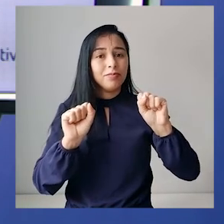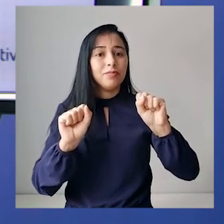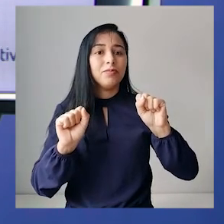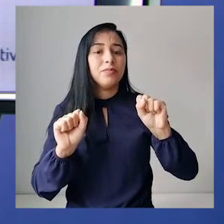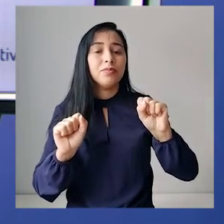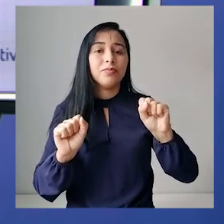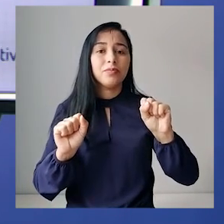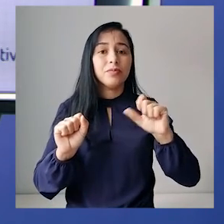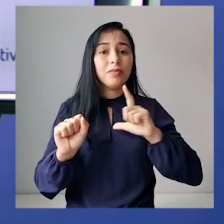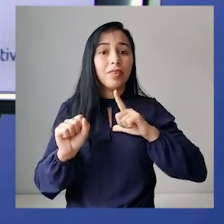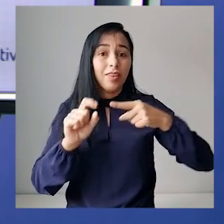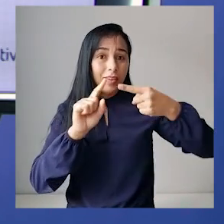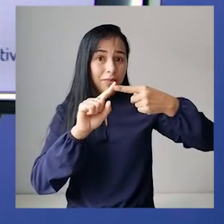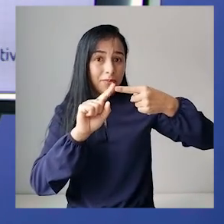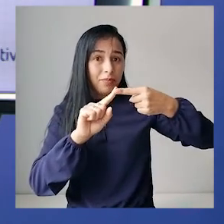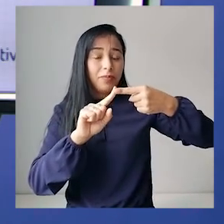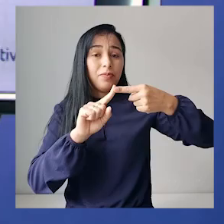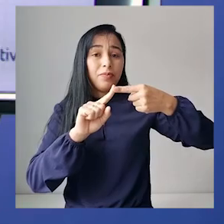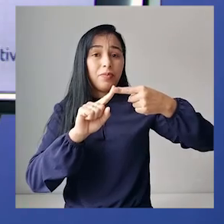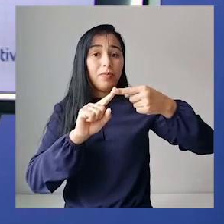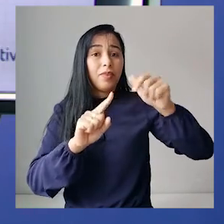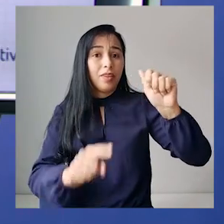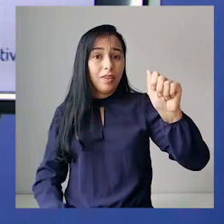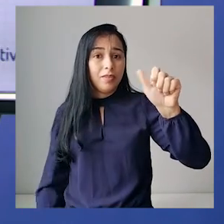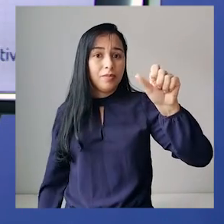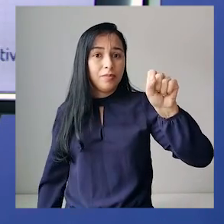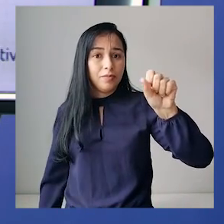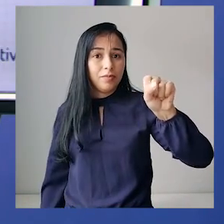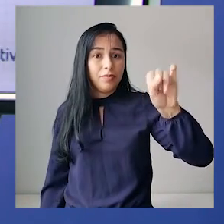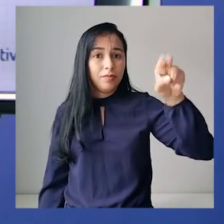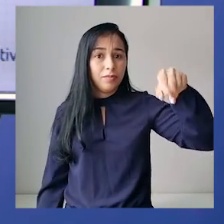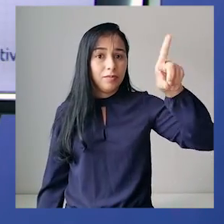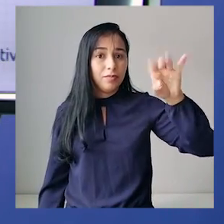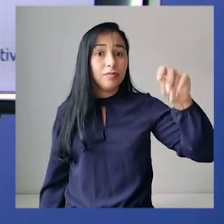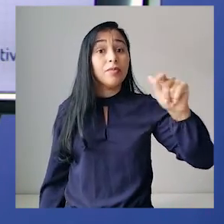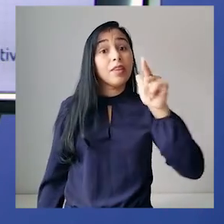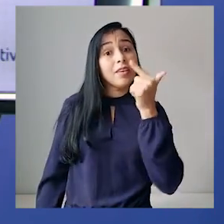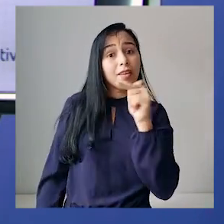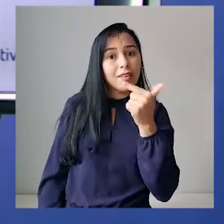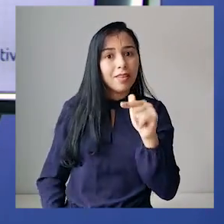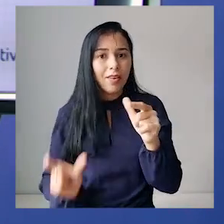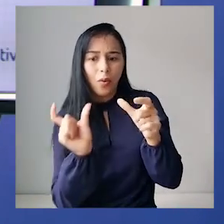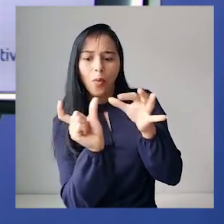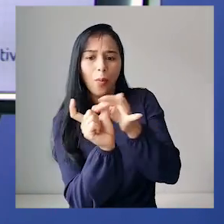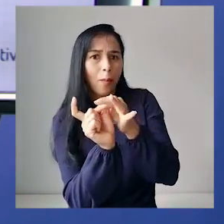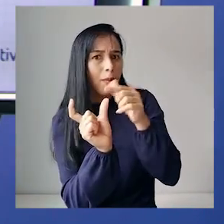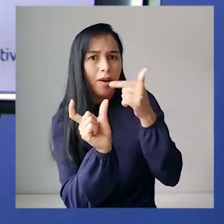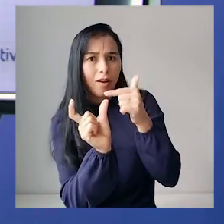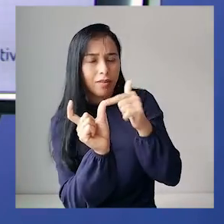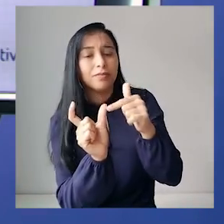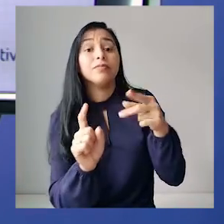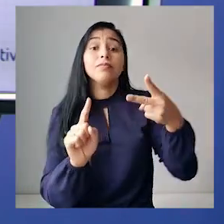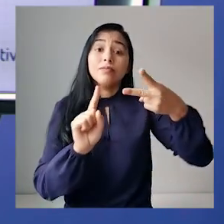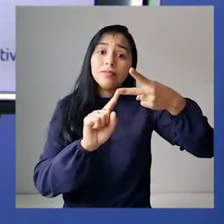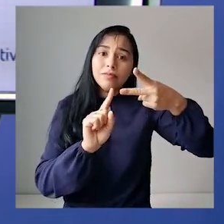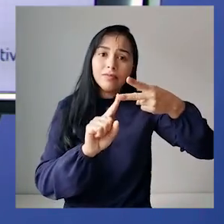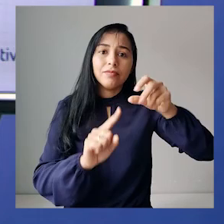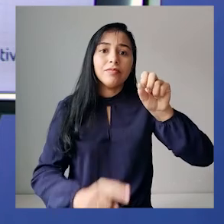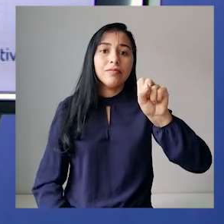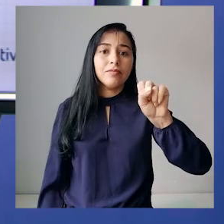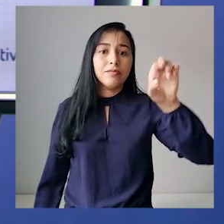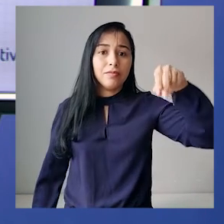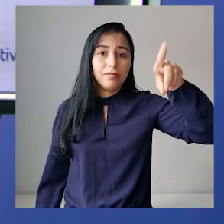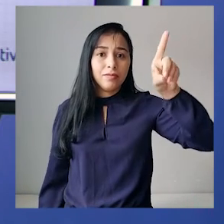em assindéticas, quando não possuem conectivos, e sindéticas, quando